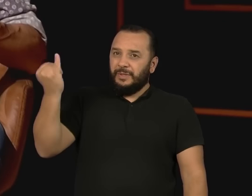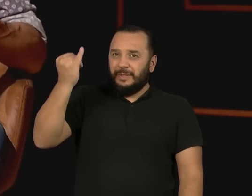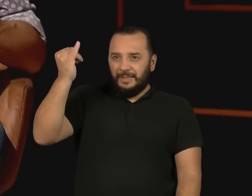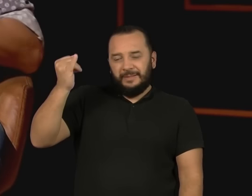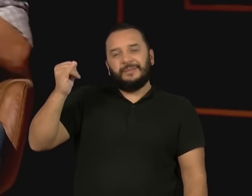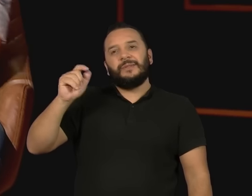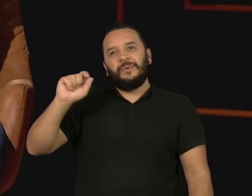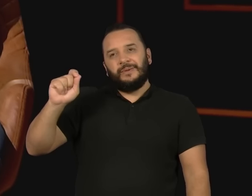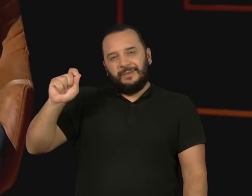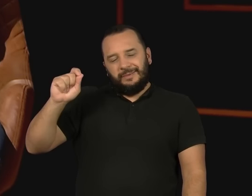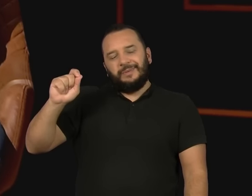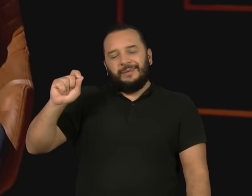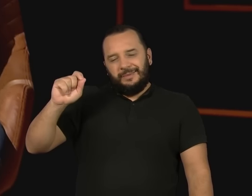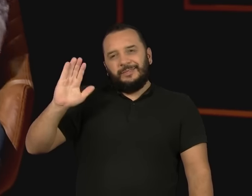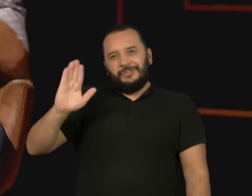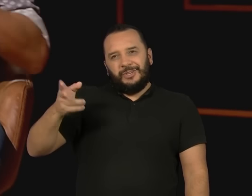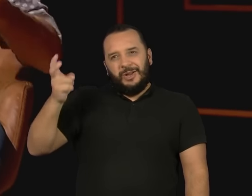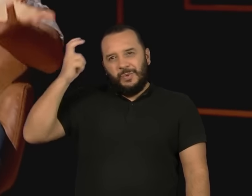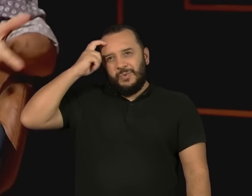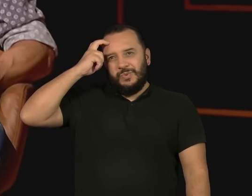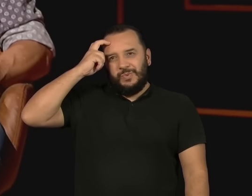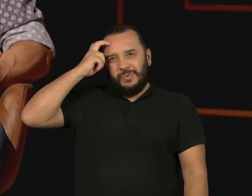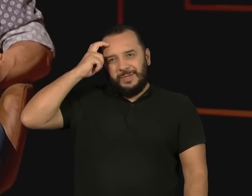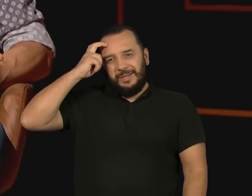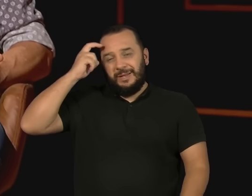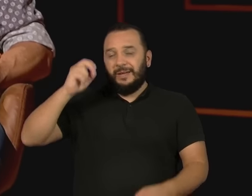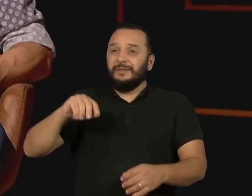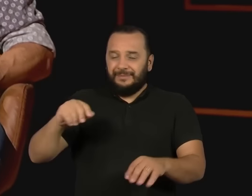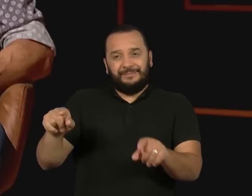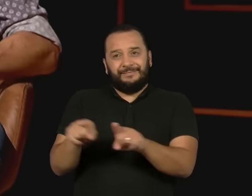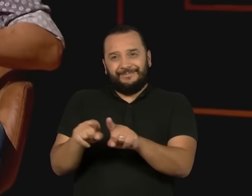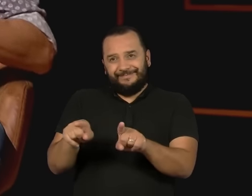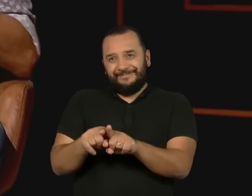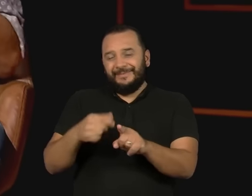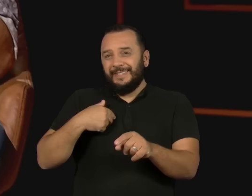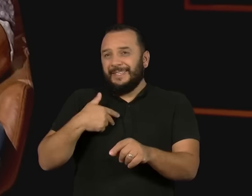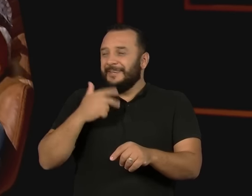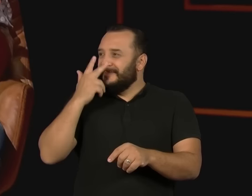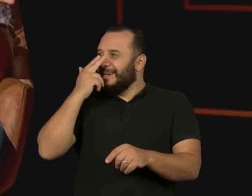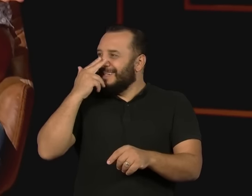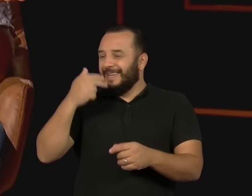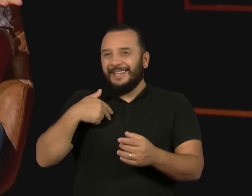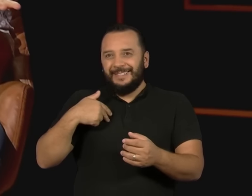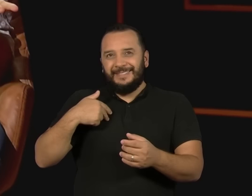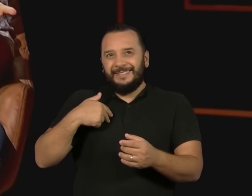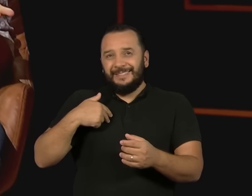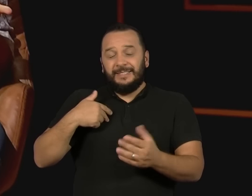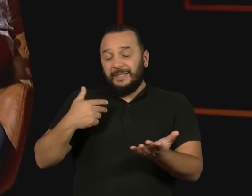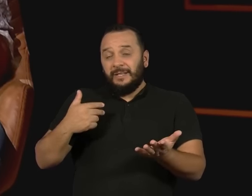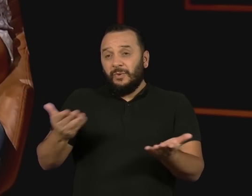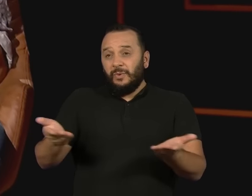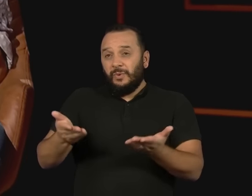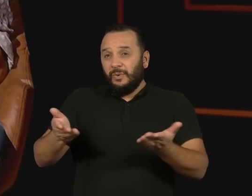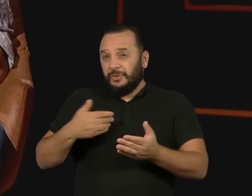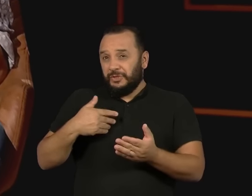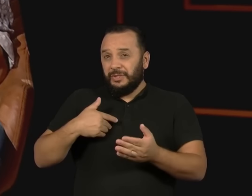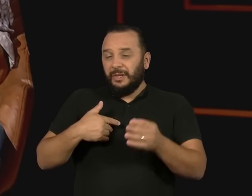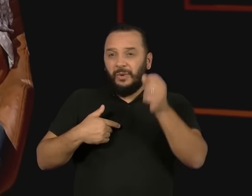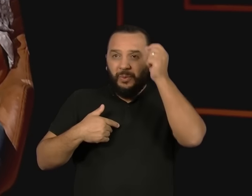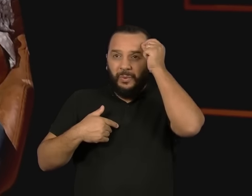cultura, né? Que eu acho que a boa parte das pessoas não tem. Parece que a cultura, no mundo materialista que a gente vive, por